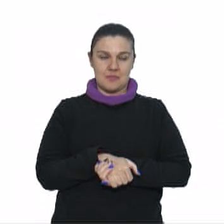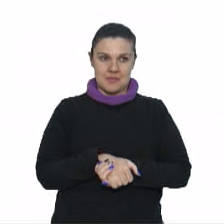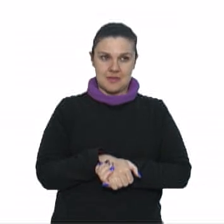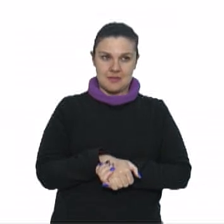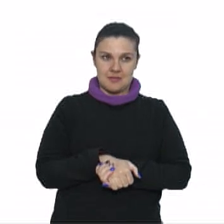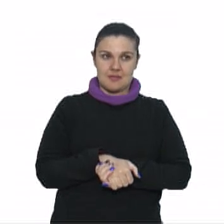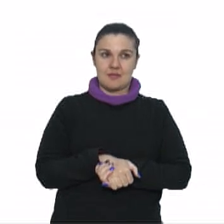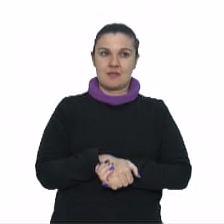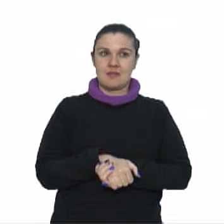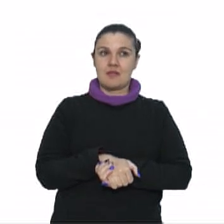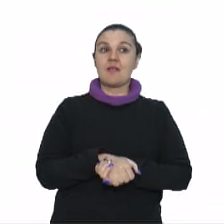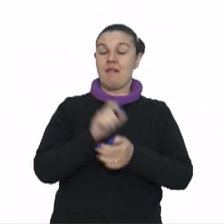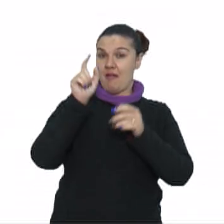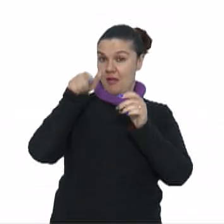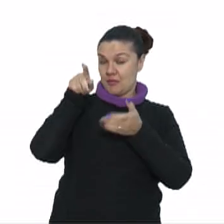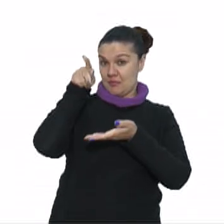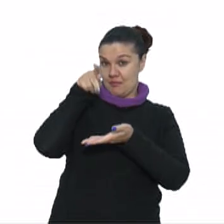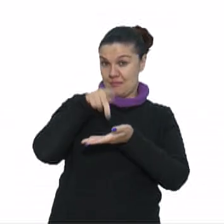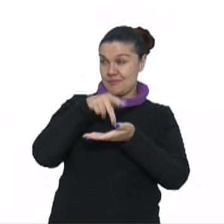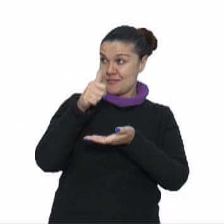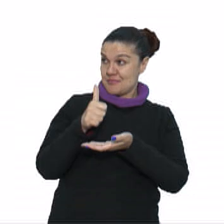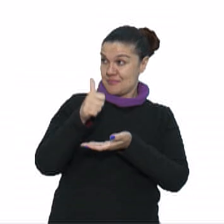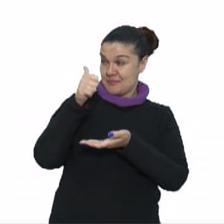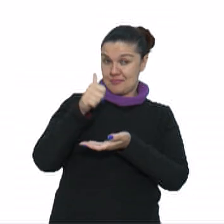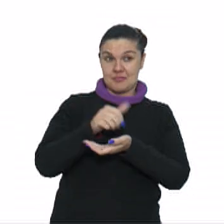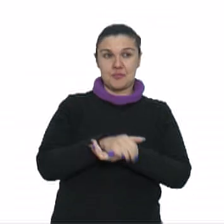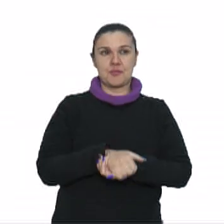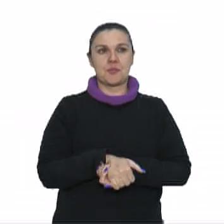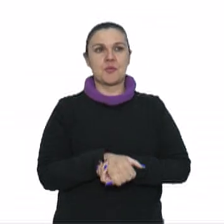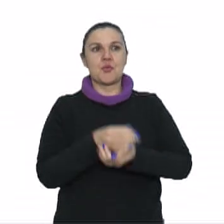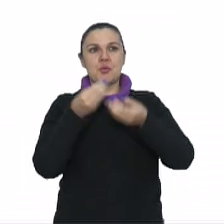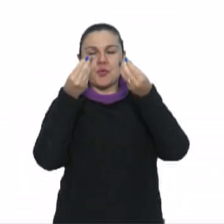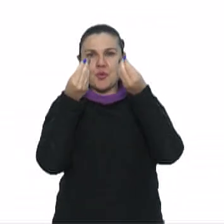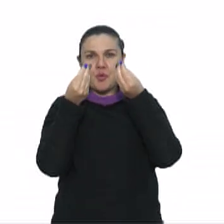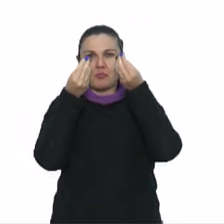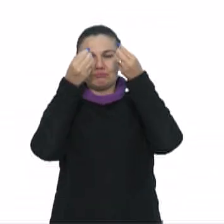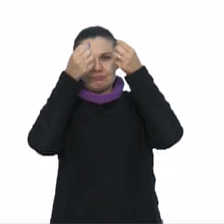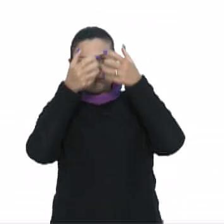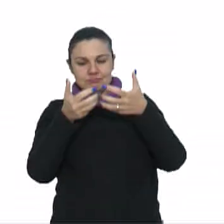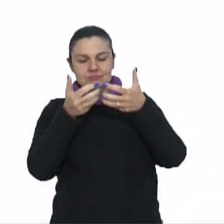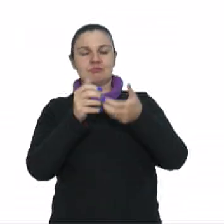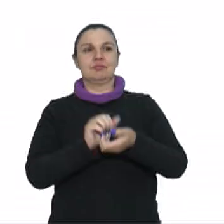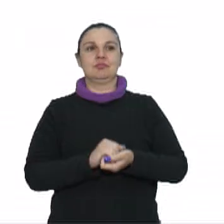Trouxe mais essa imagem, é ela mesma também. Como nós poderíamos descrevê-la?